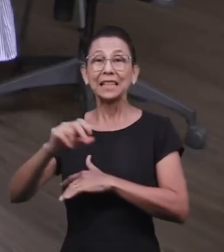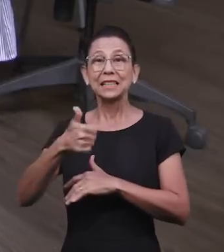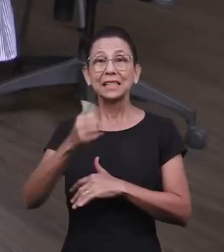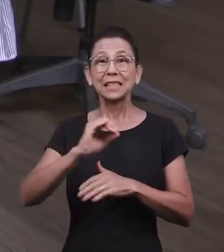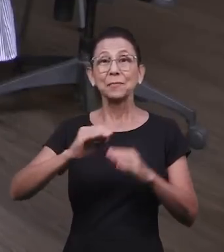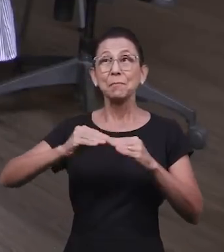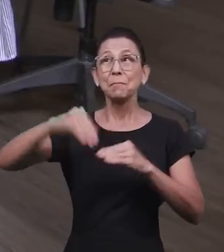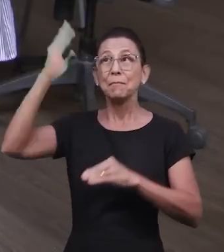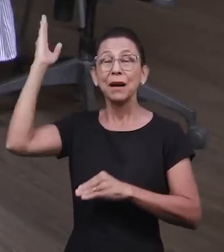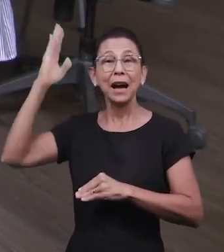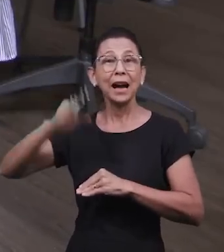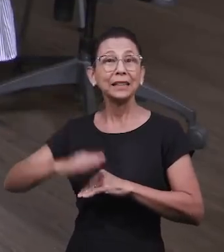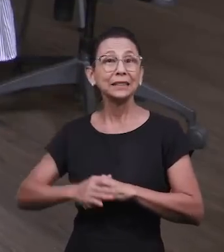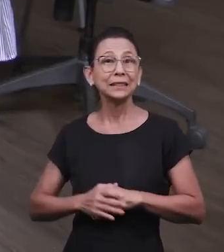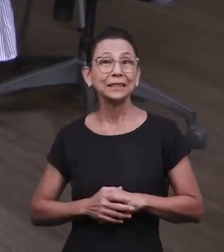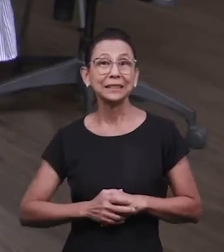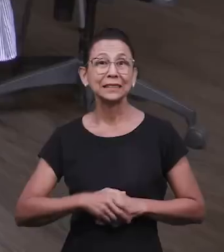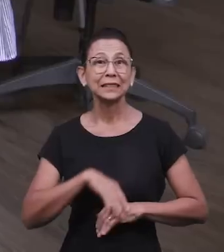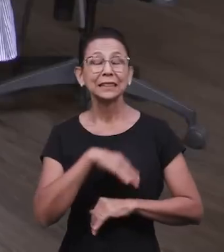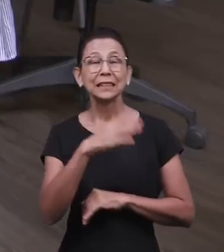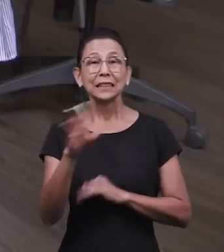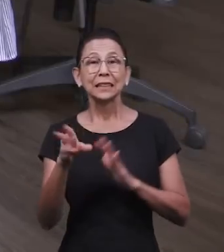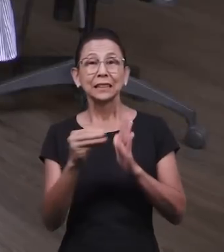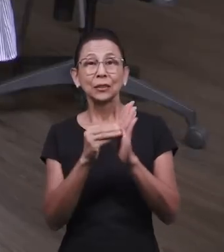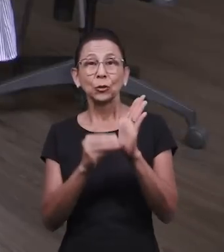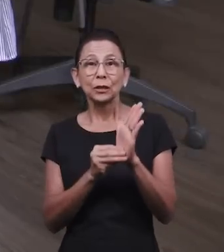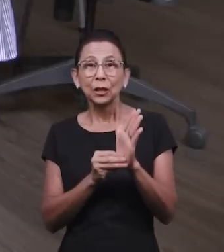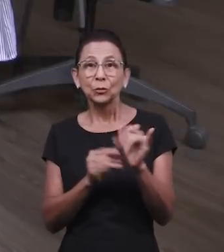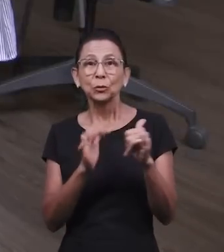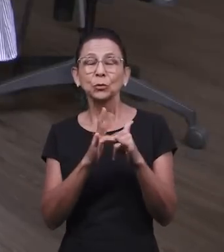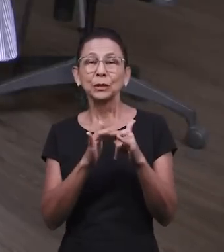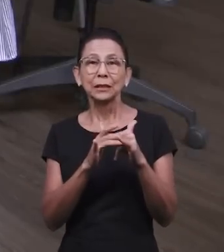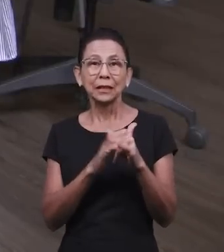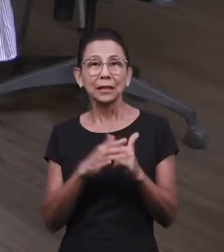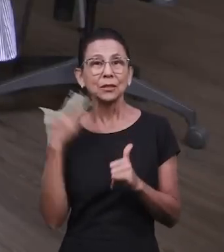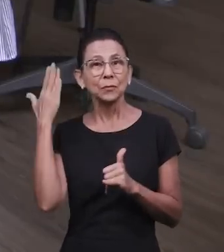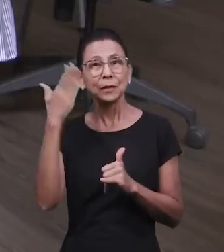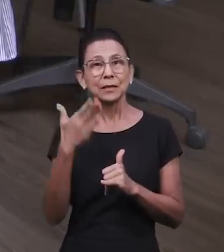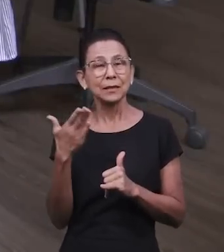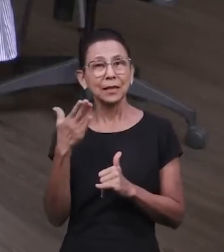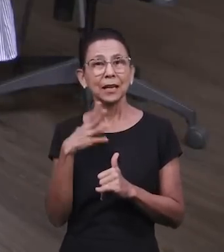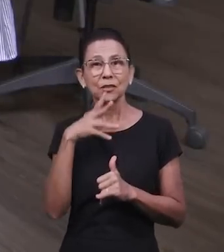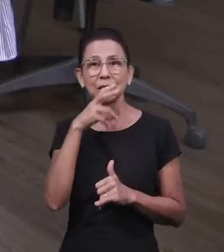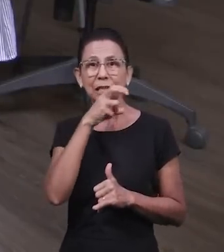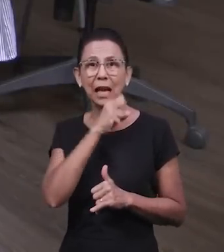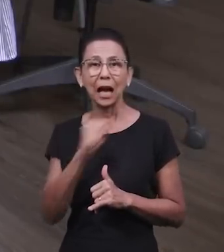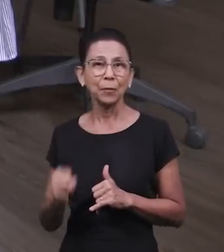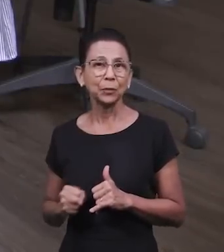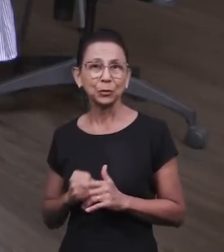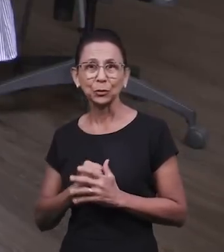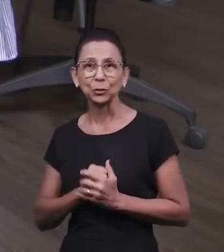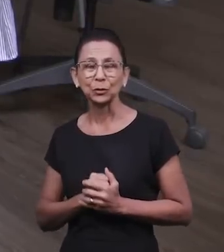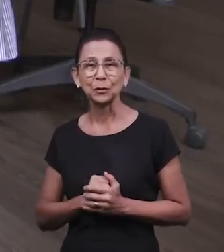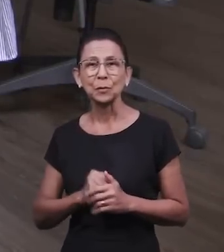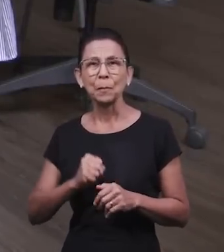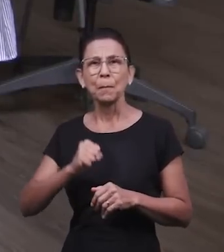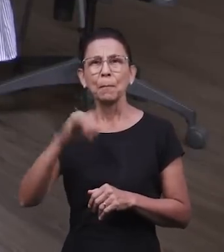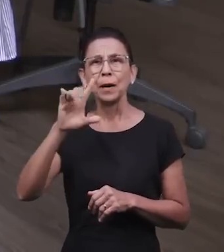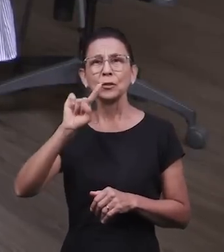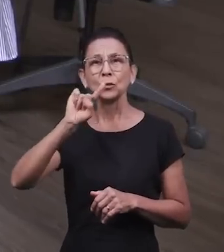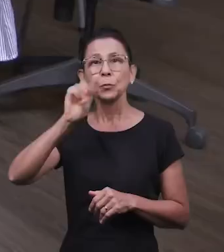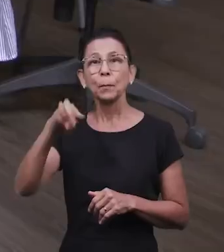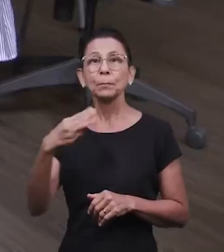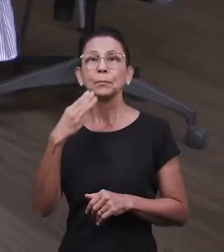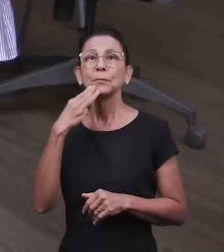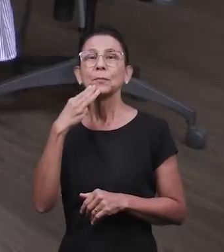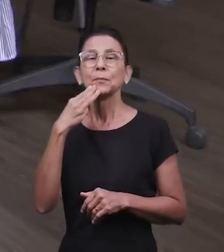marca de 100 mil. Tem conteúdos no YouTube nosso de mais de 1 milhão, mensagens curtas, os famosos cortes, com mais de 1 milhão de